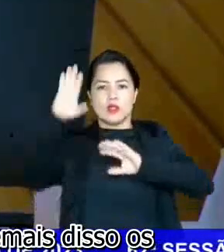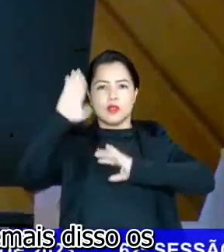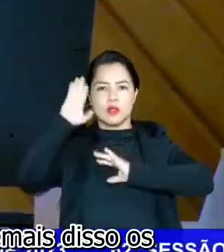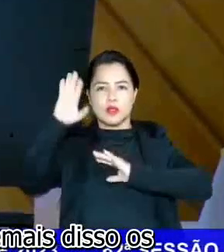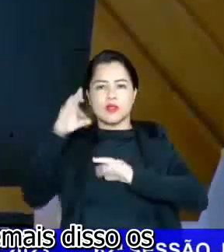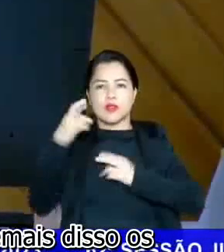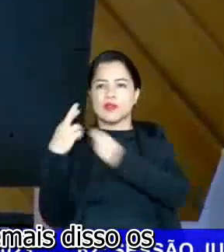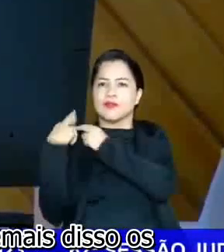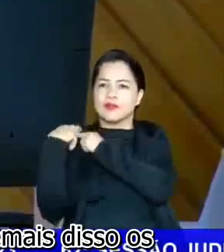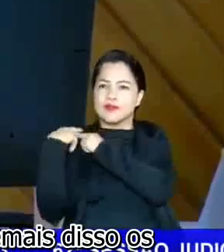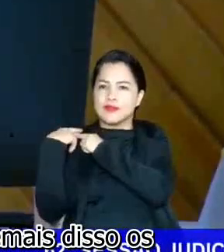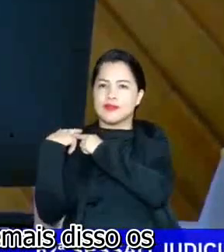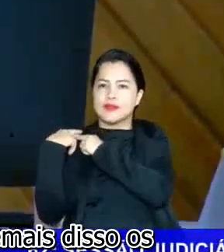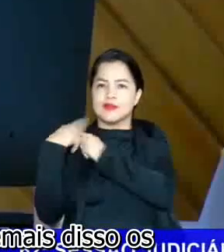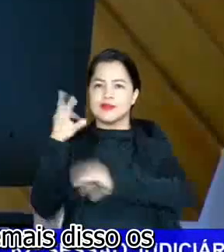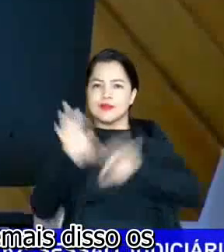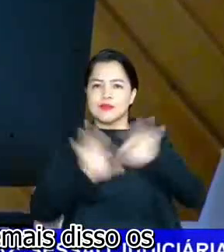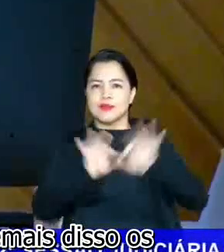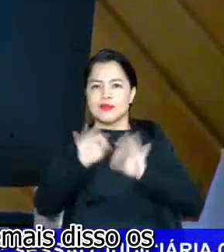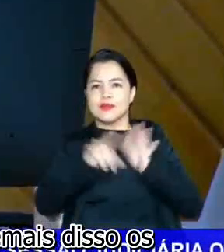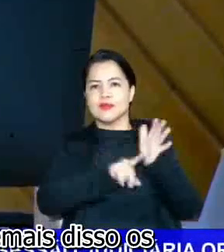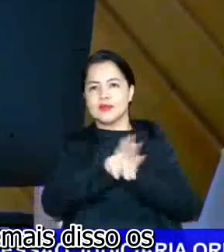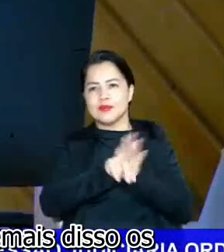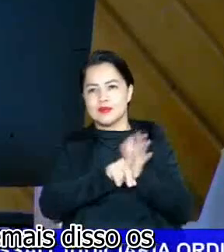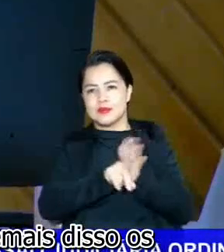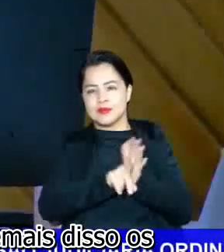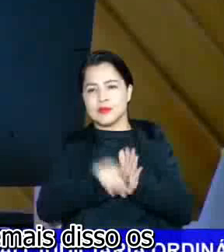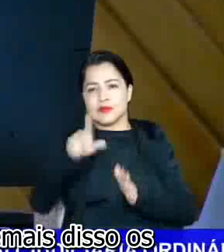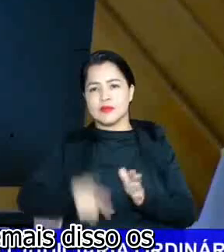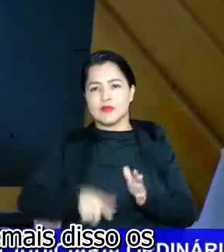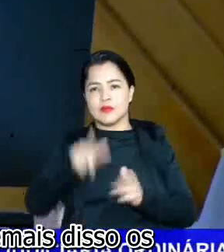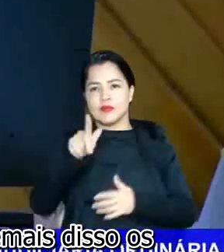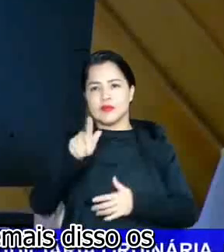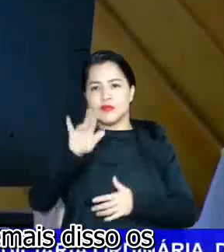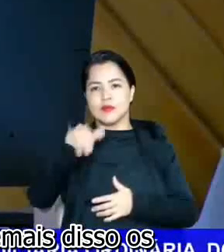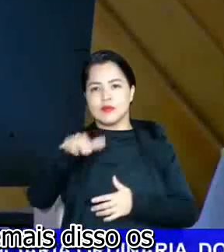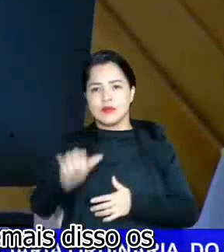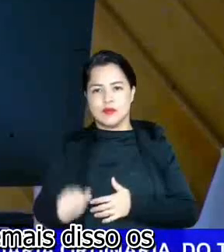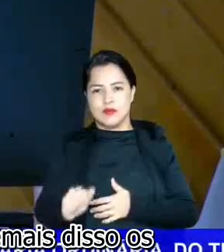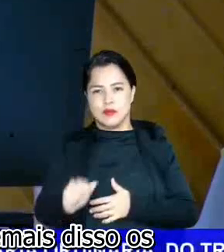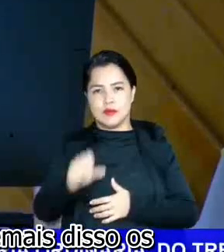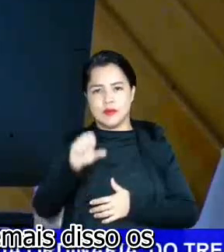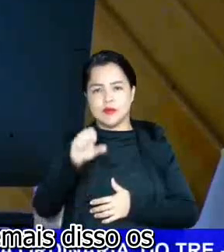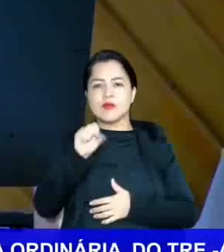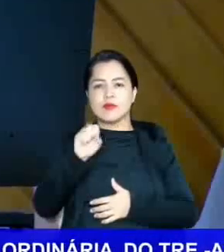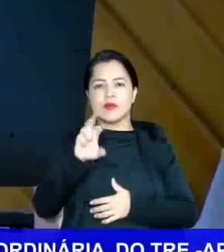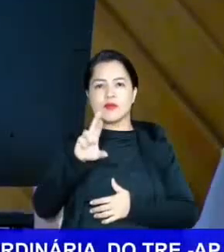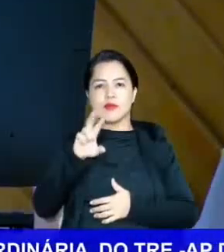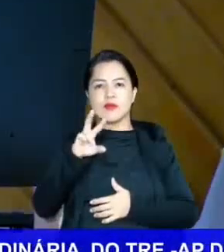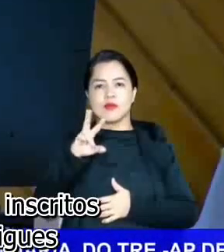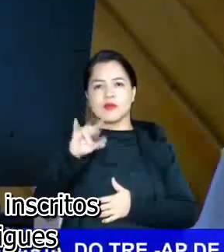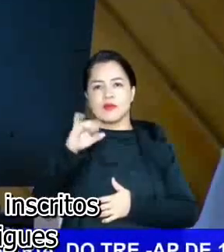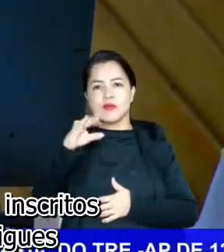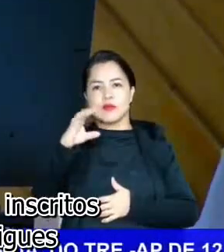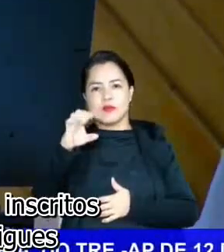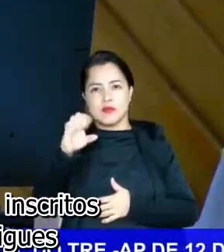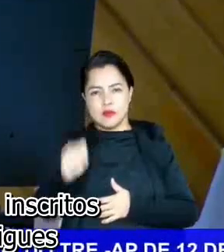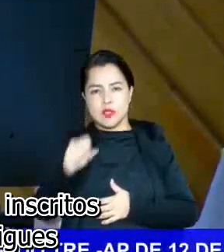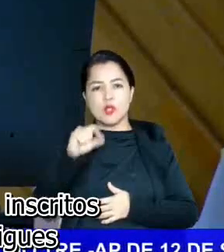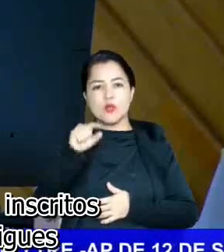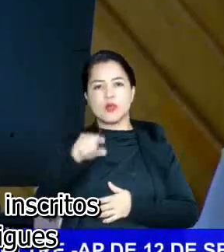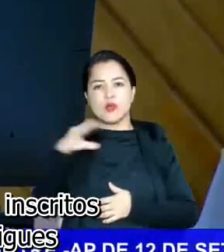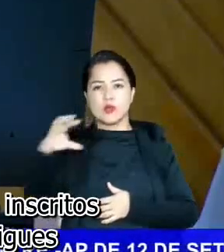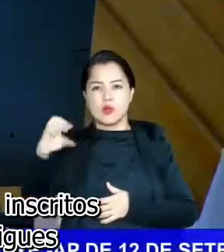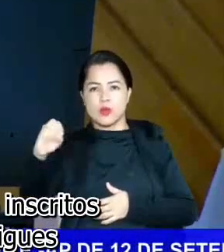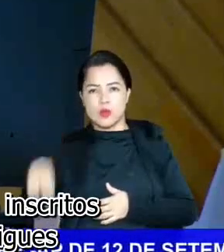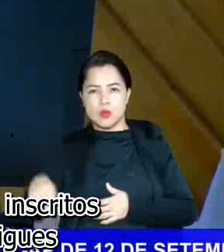como a responsável pela elaboração da pesquisa é a guinaservice.com. Demais disso, os sócios